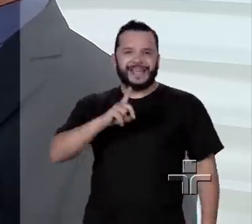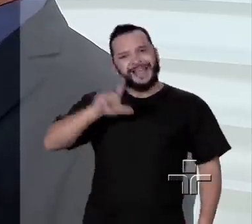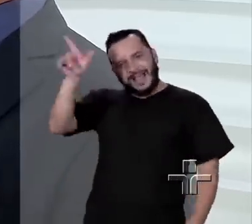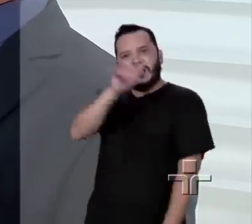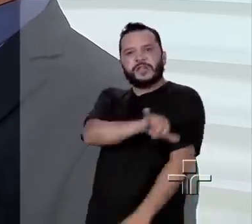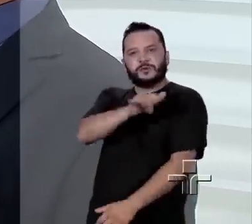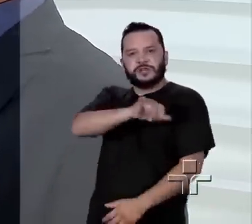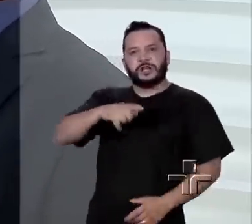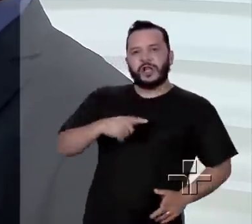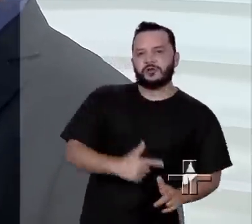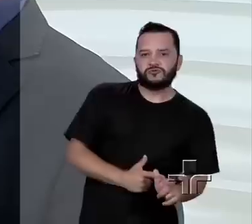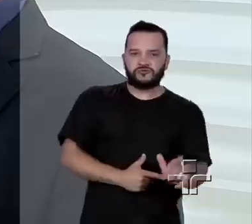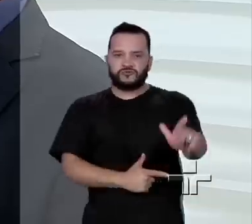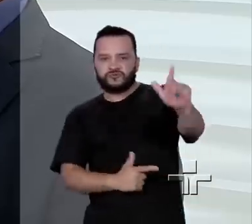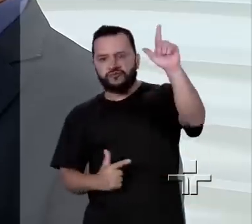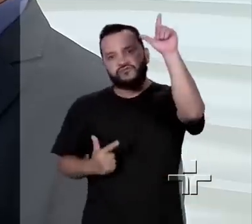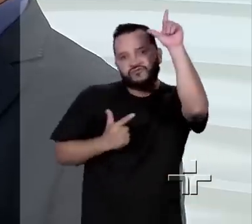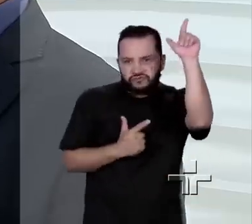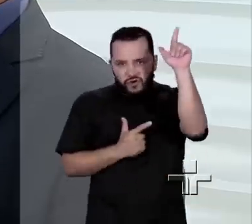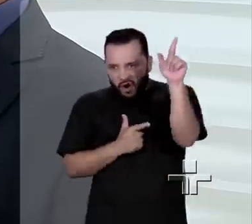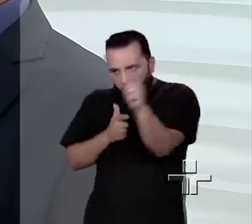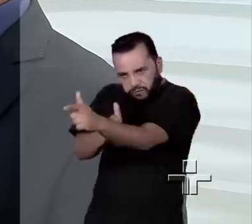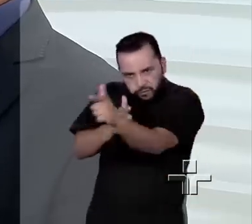força superior do Estado, o cidadão acuado.